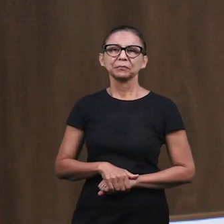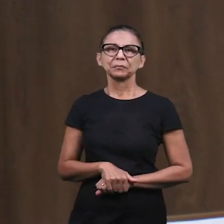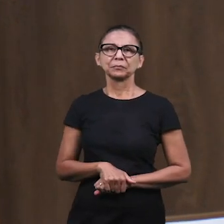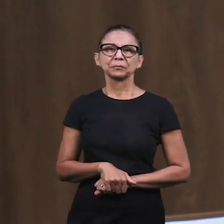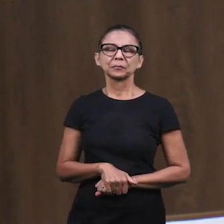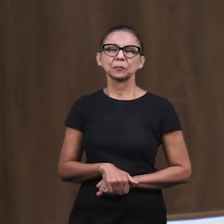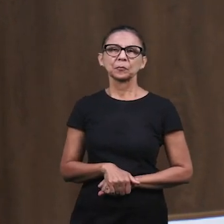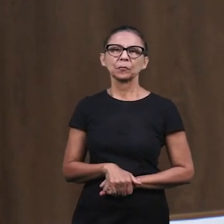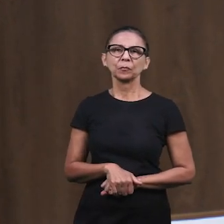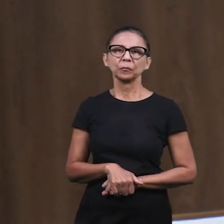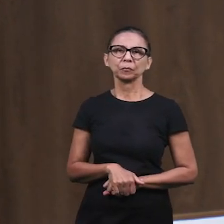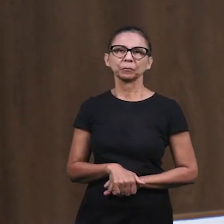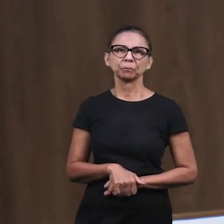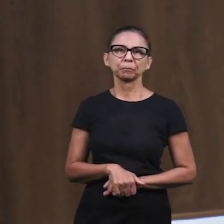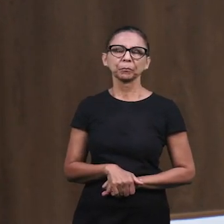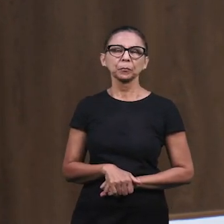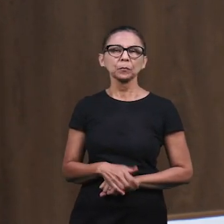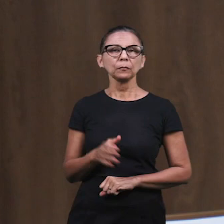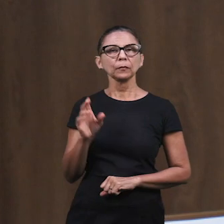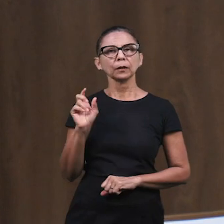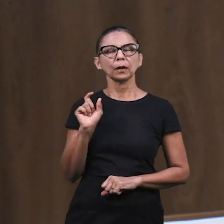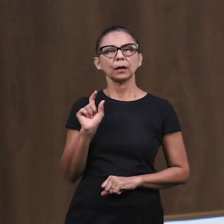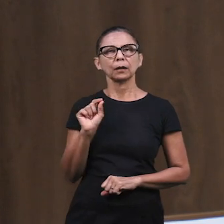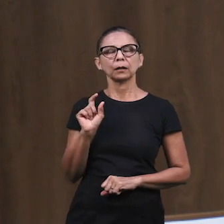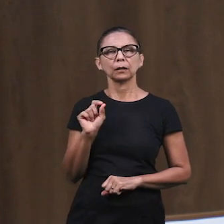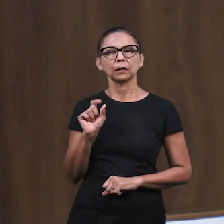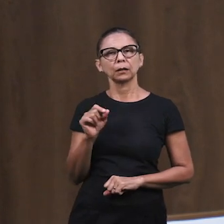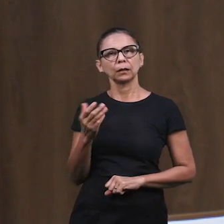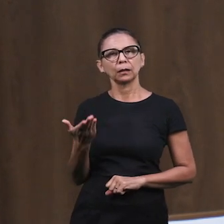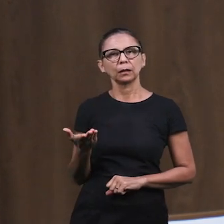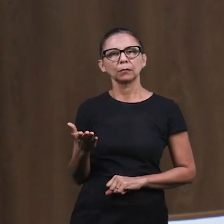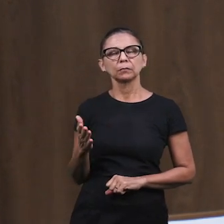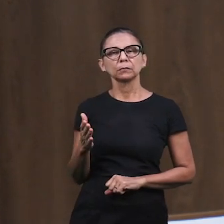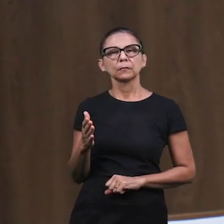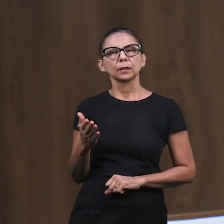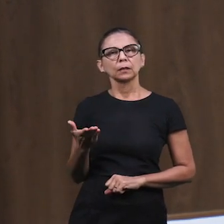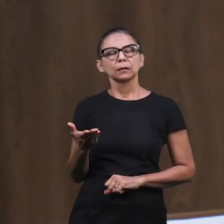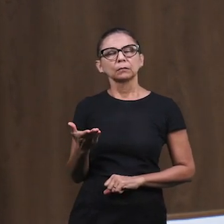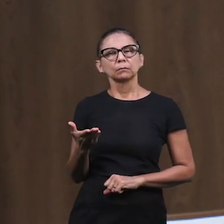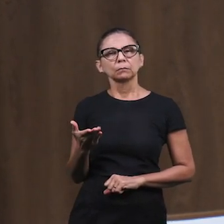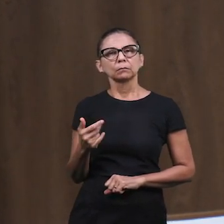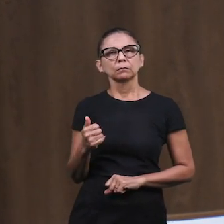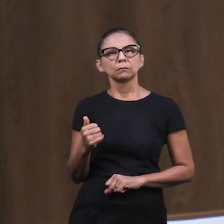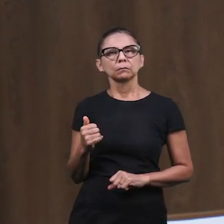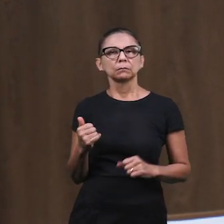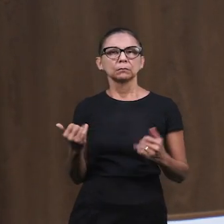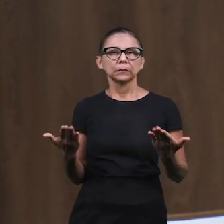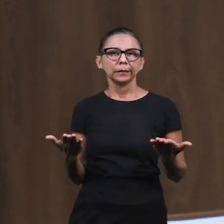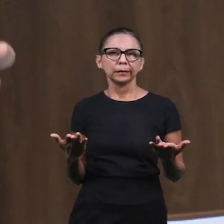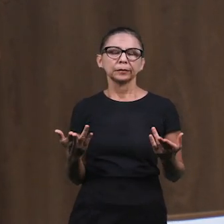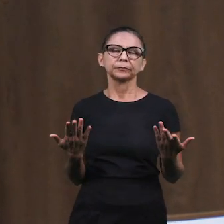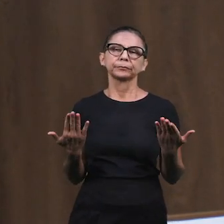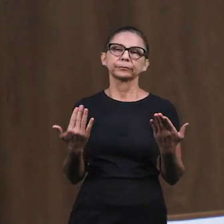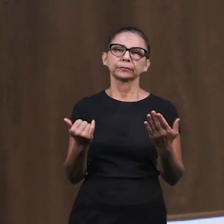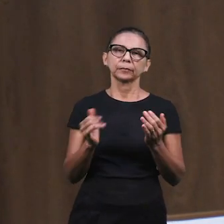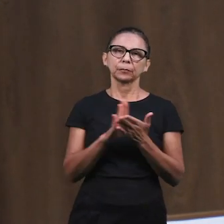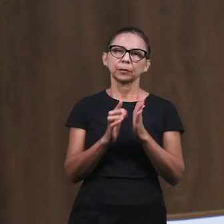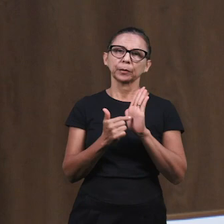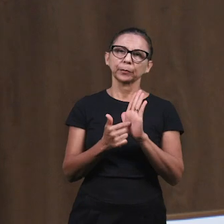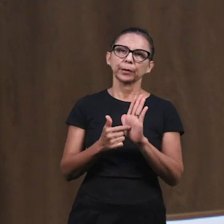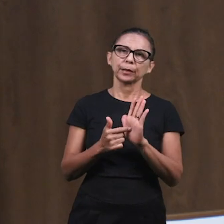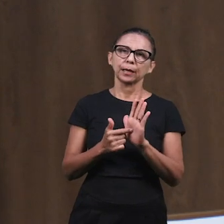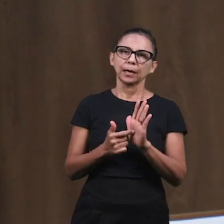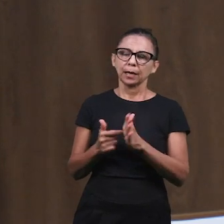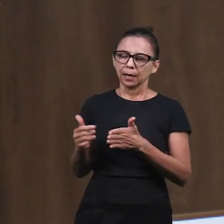nas nossas vidas. É aquela palavra que tem sido trazida com até alguma frequência, este é o caminho, andai